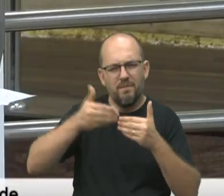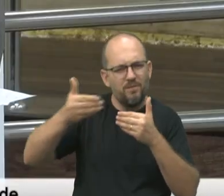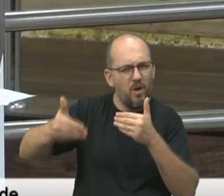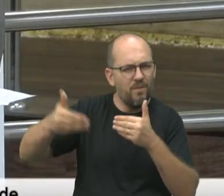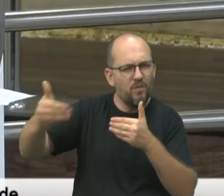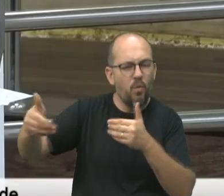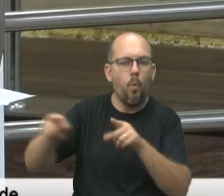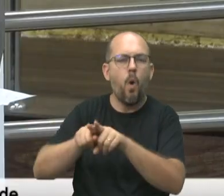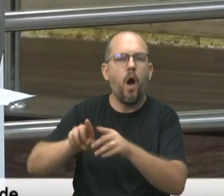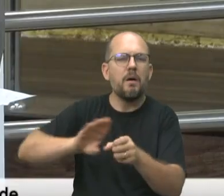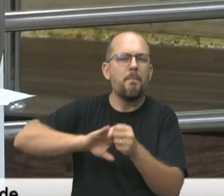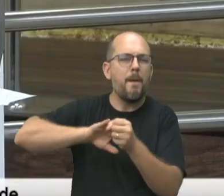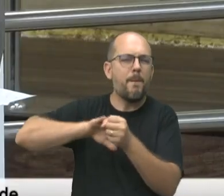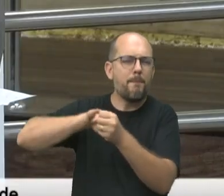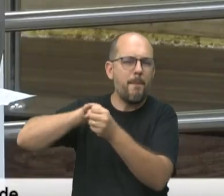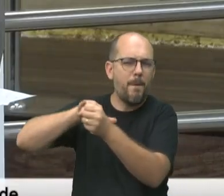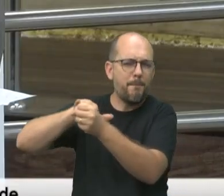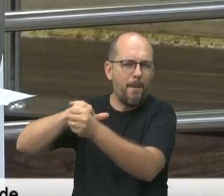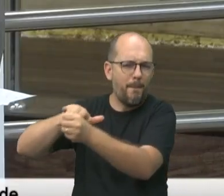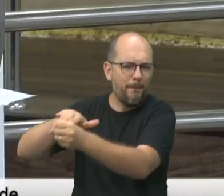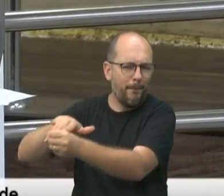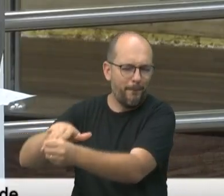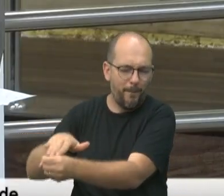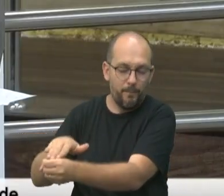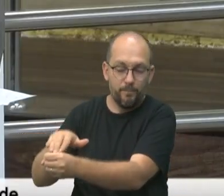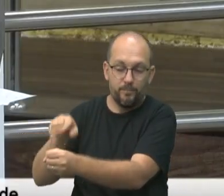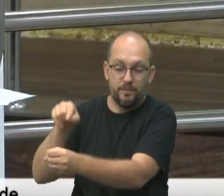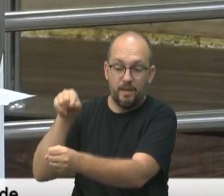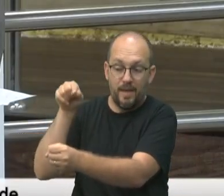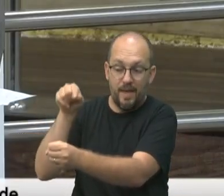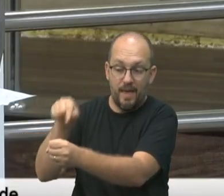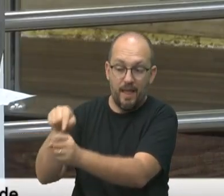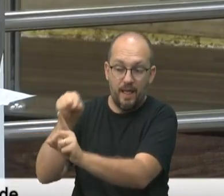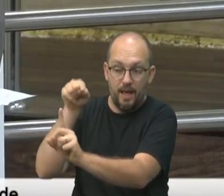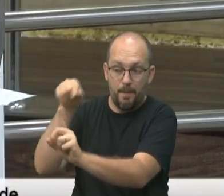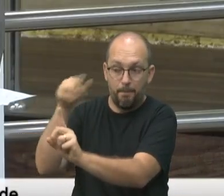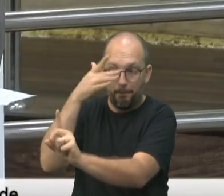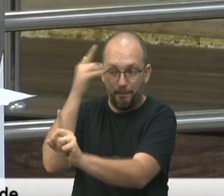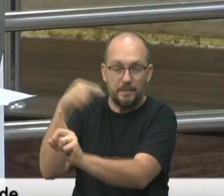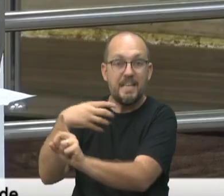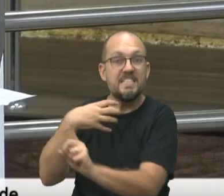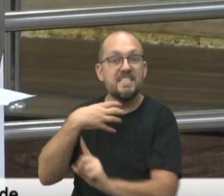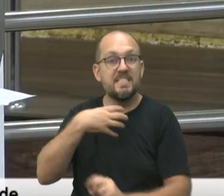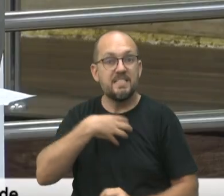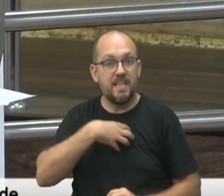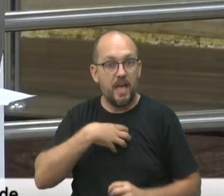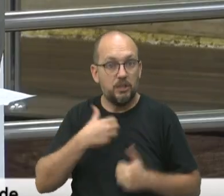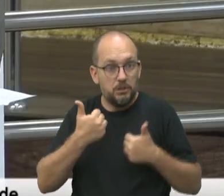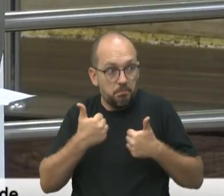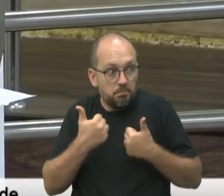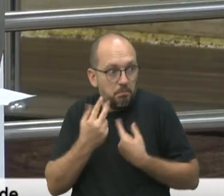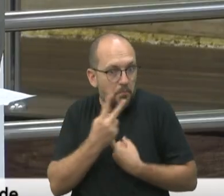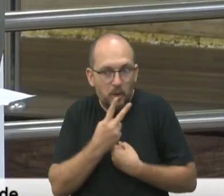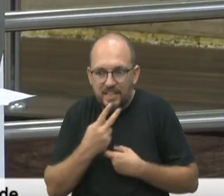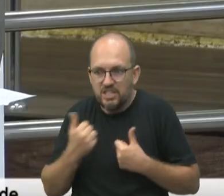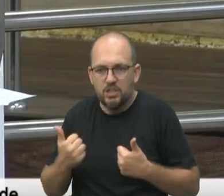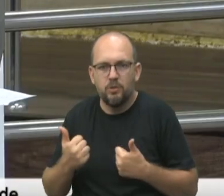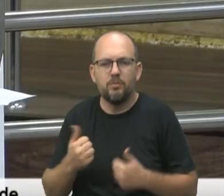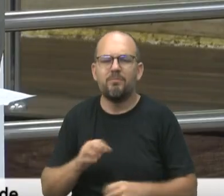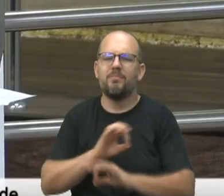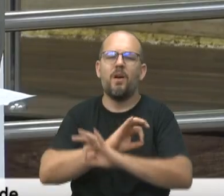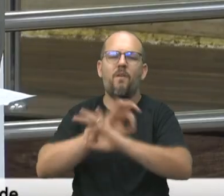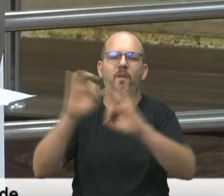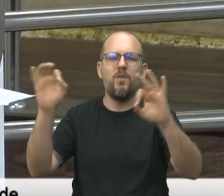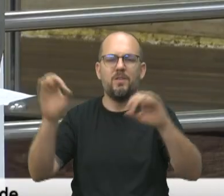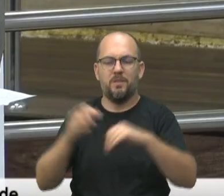da desumanização se sentir protegida, aí está todo mundo protegido. Se a nossa política de